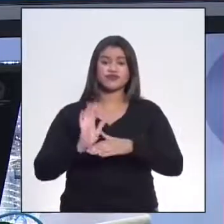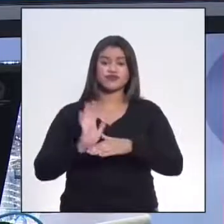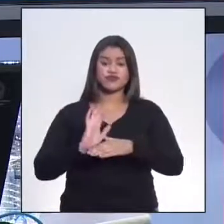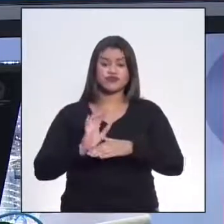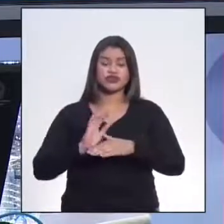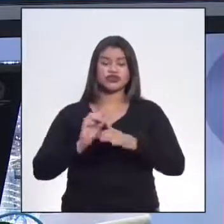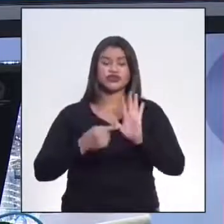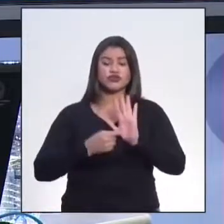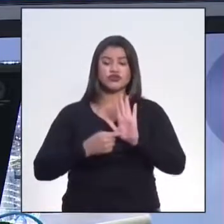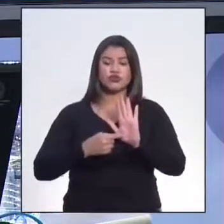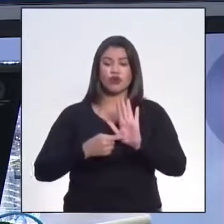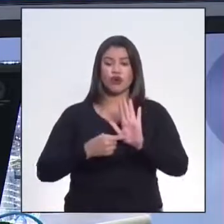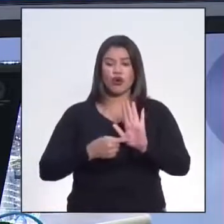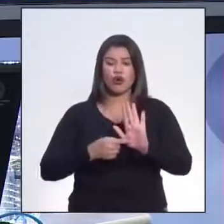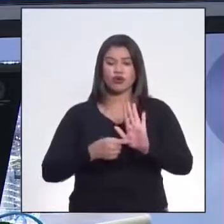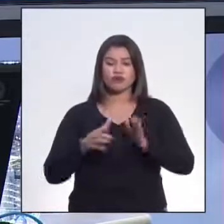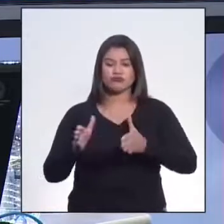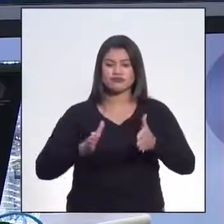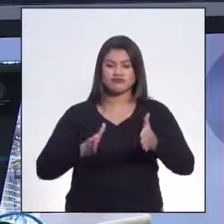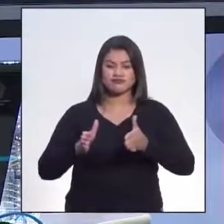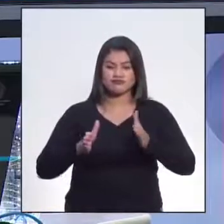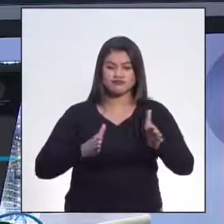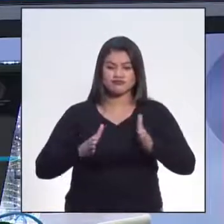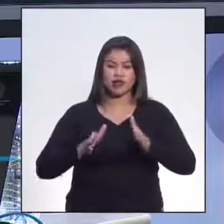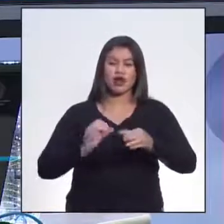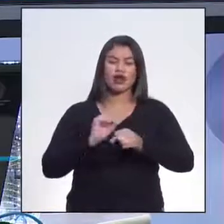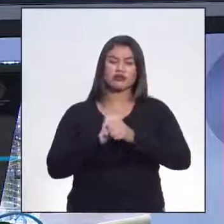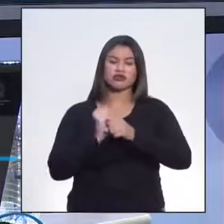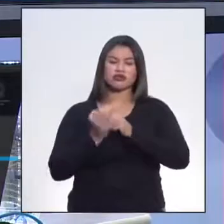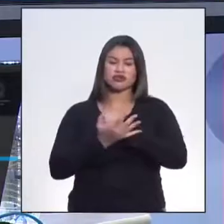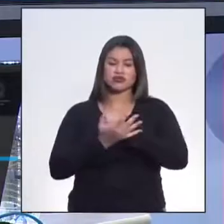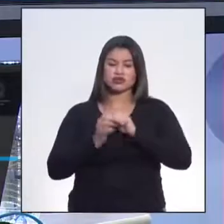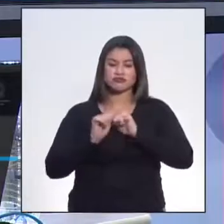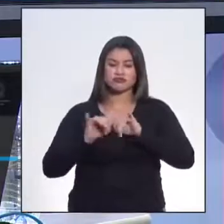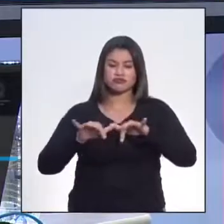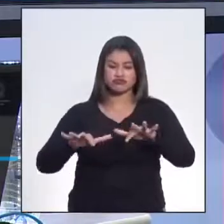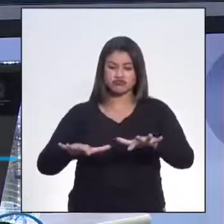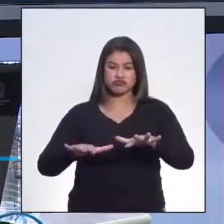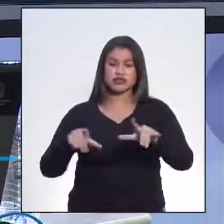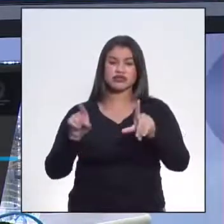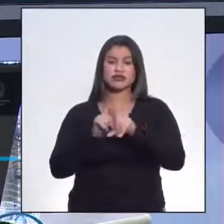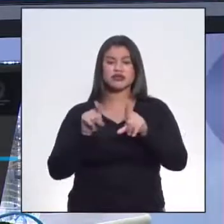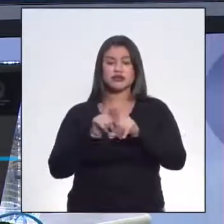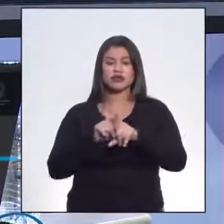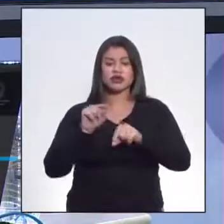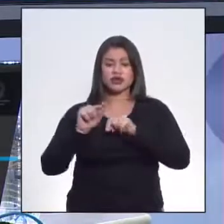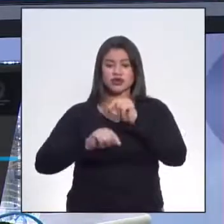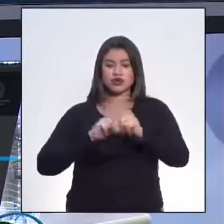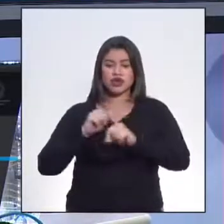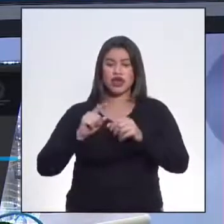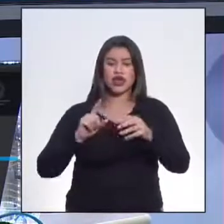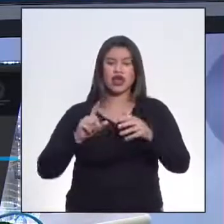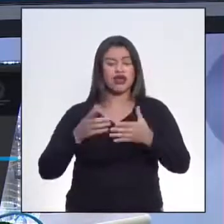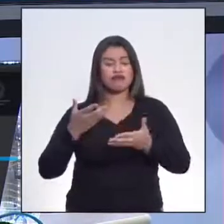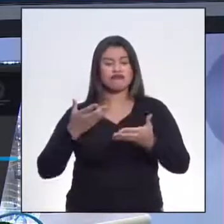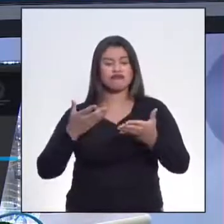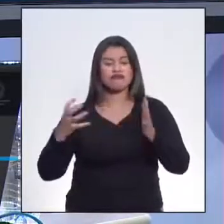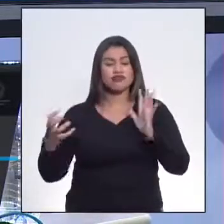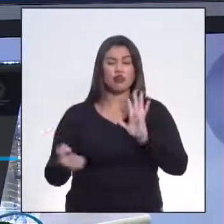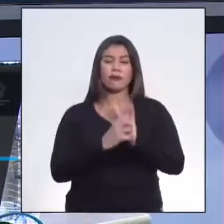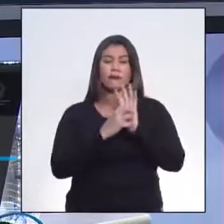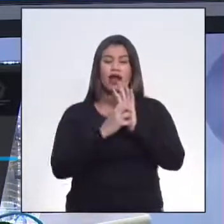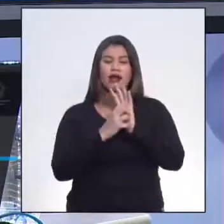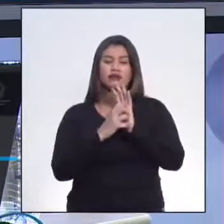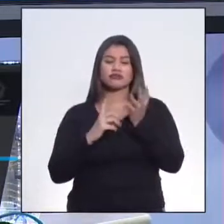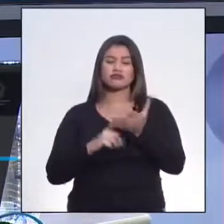esse momento que nós estamos vivendo de pandemia e também associado às questões tecnológicas, né, o impacto que